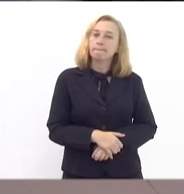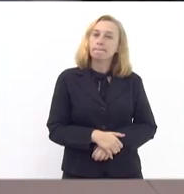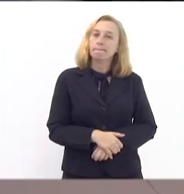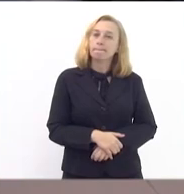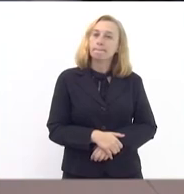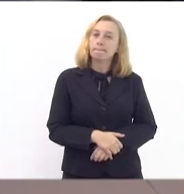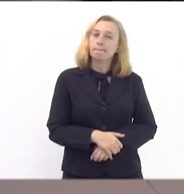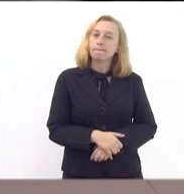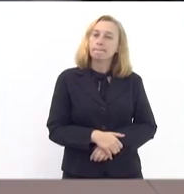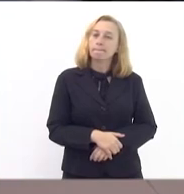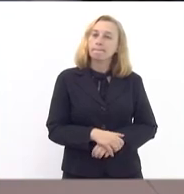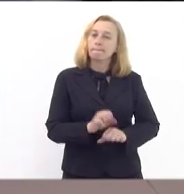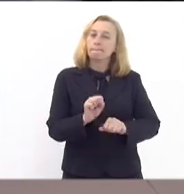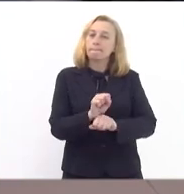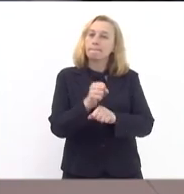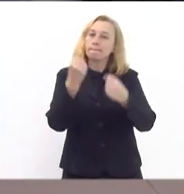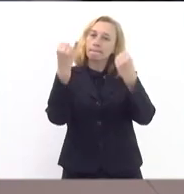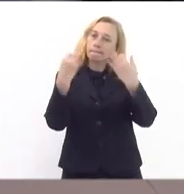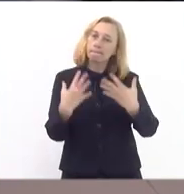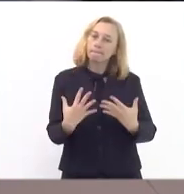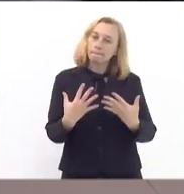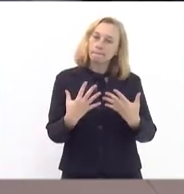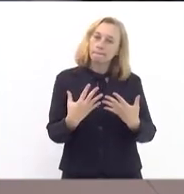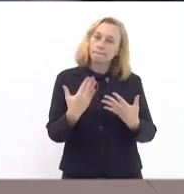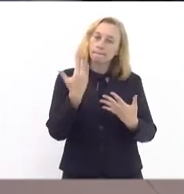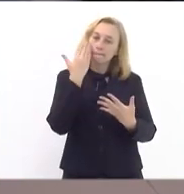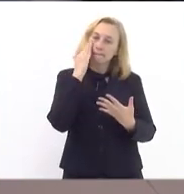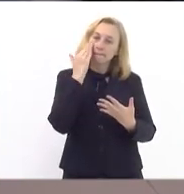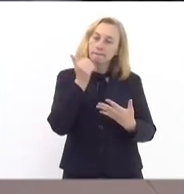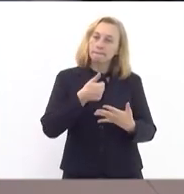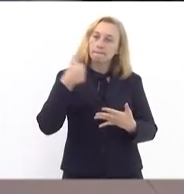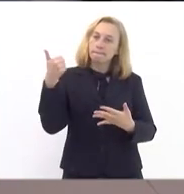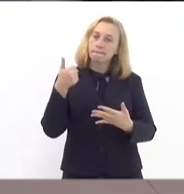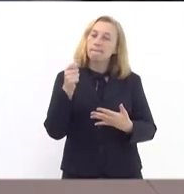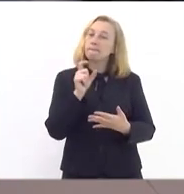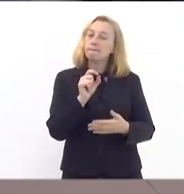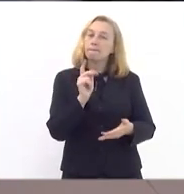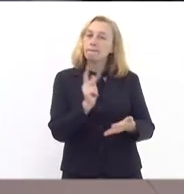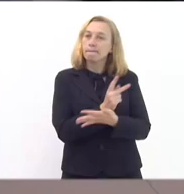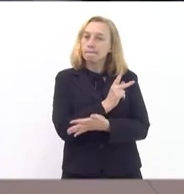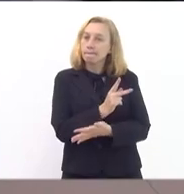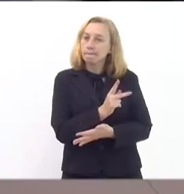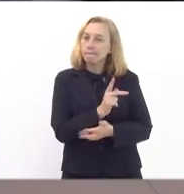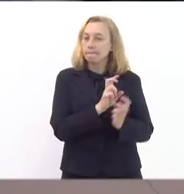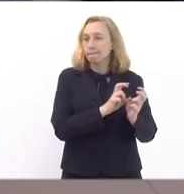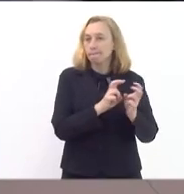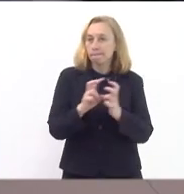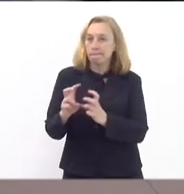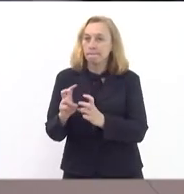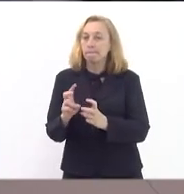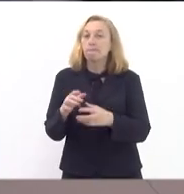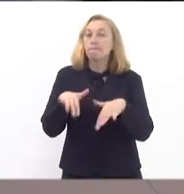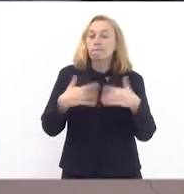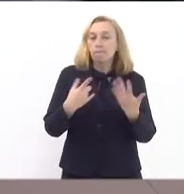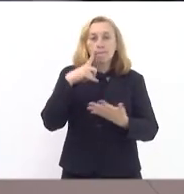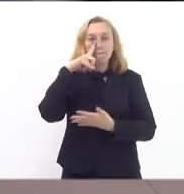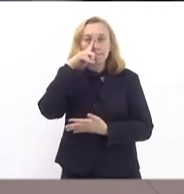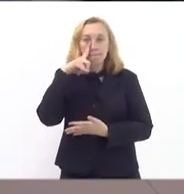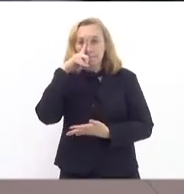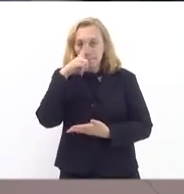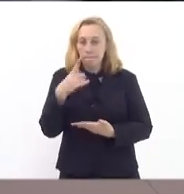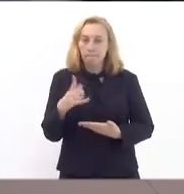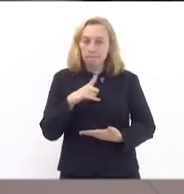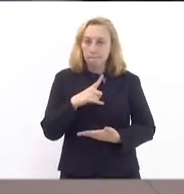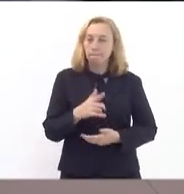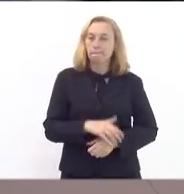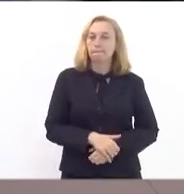tivesse uma mal a mesa Melo que está sendo é subtraído da linha férrea e que tipo de perigo e isso vem